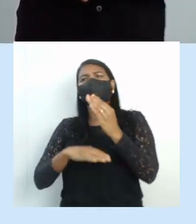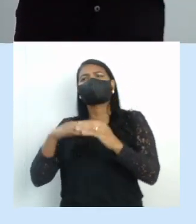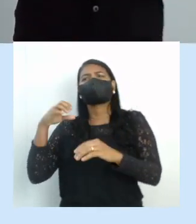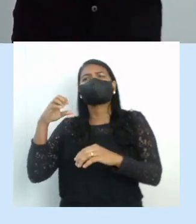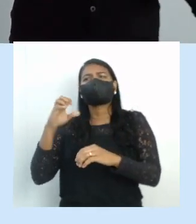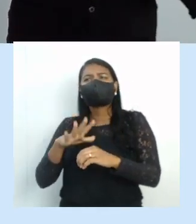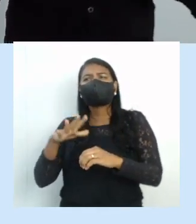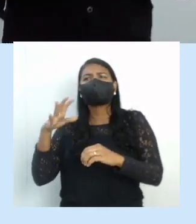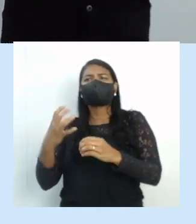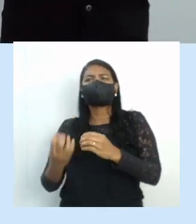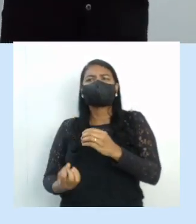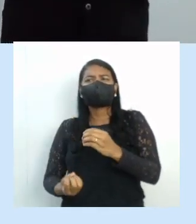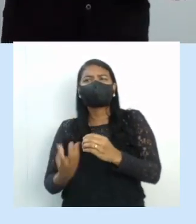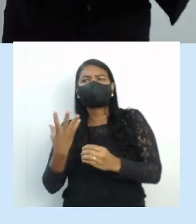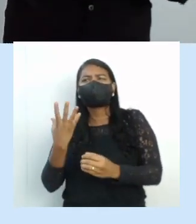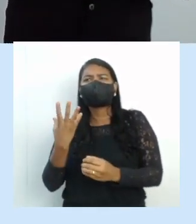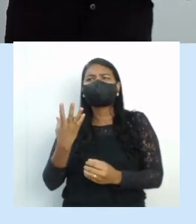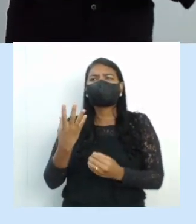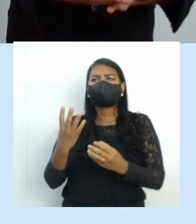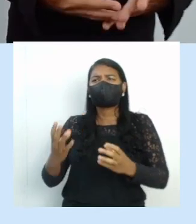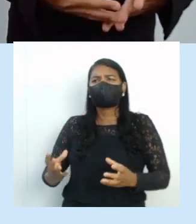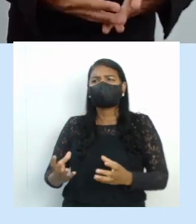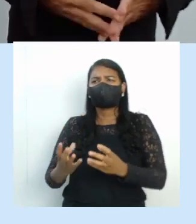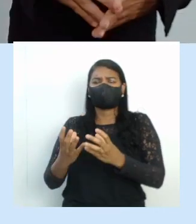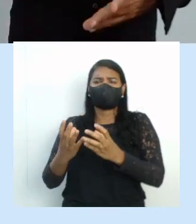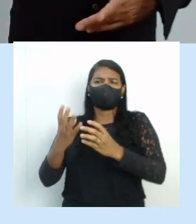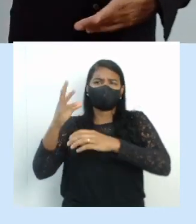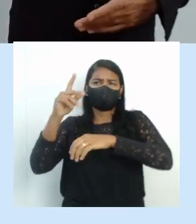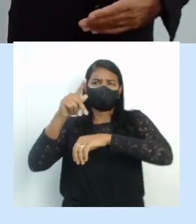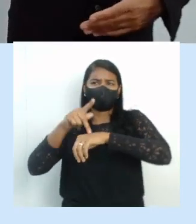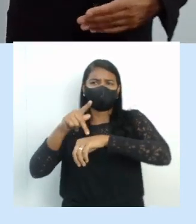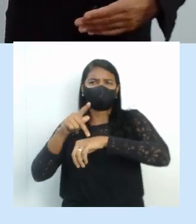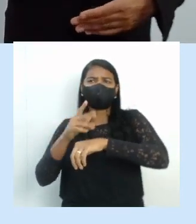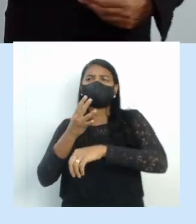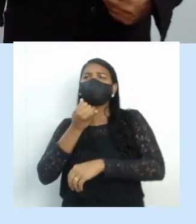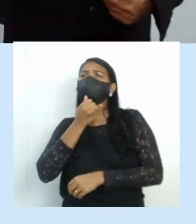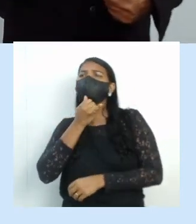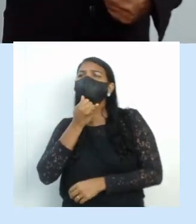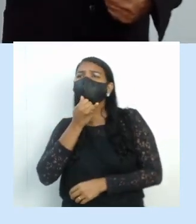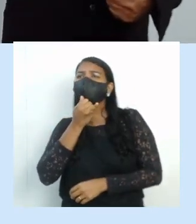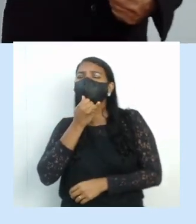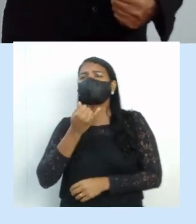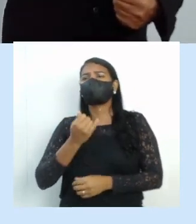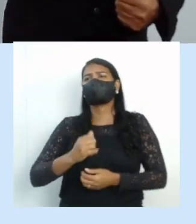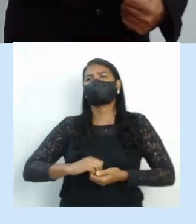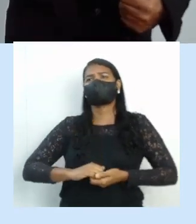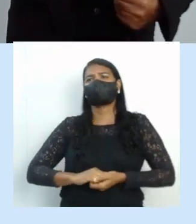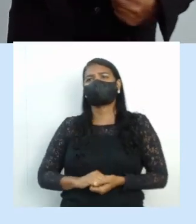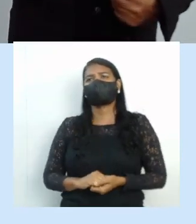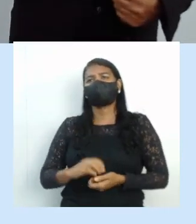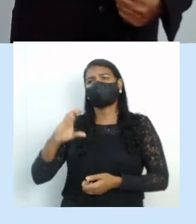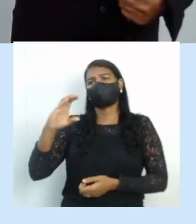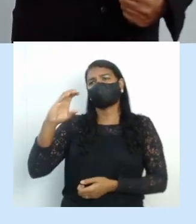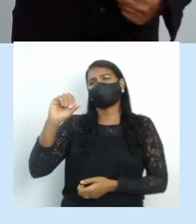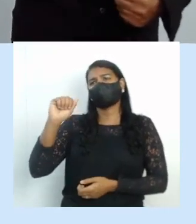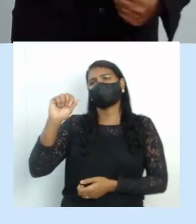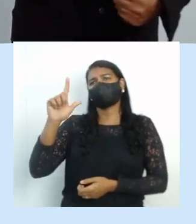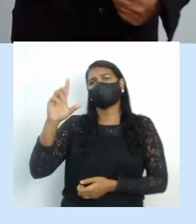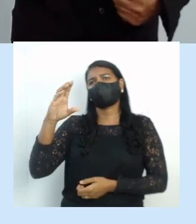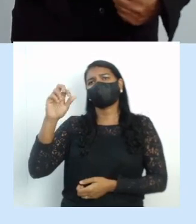que vai surgir essas rochas metamórficas. Um exemplo mesmo vai ser o quê? O calcário, que é uma